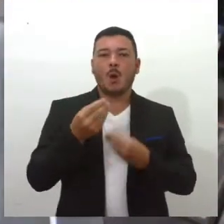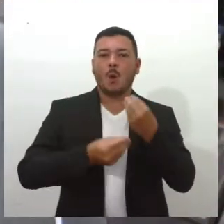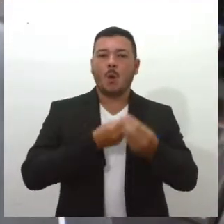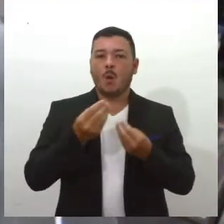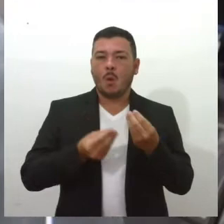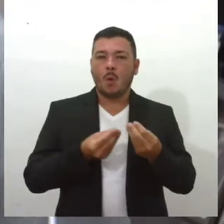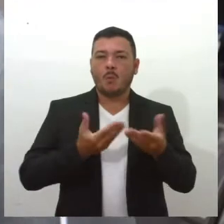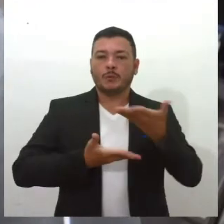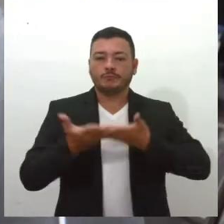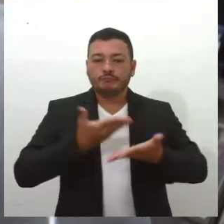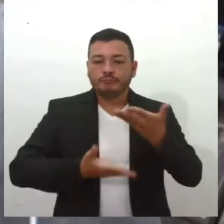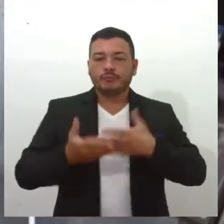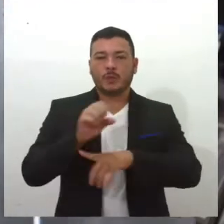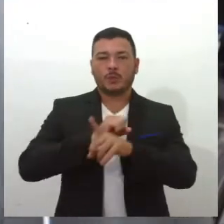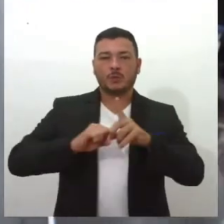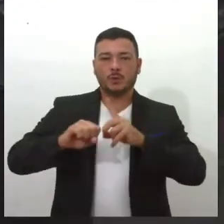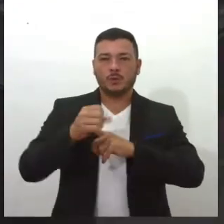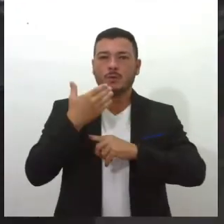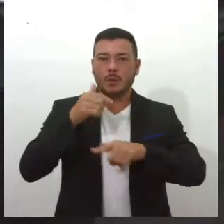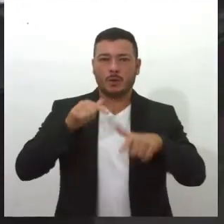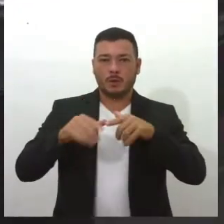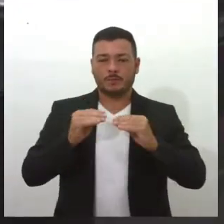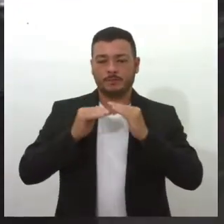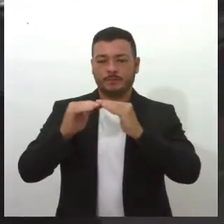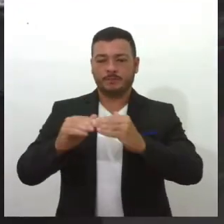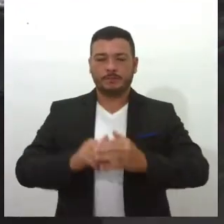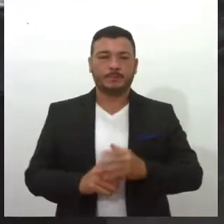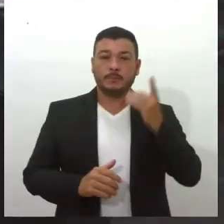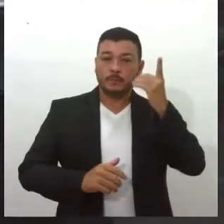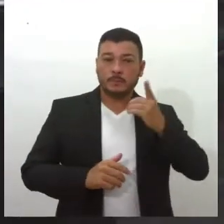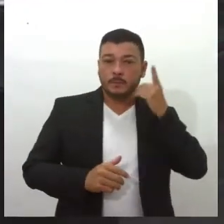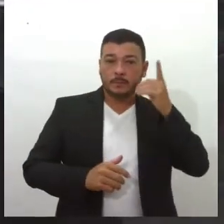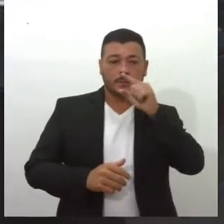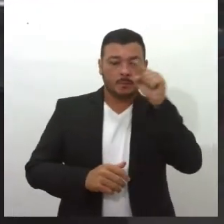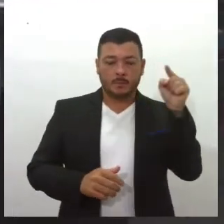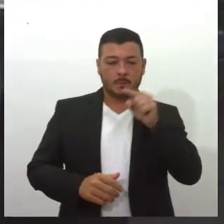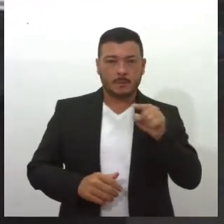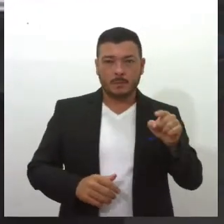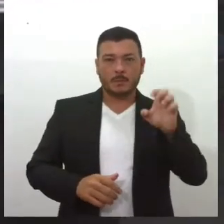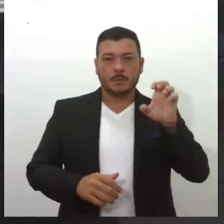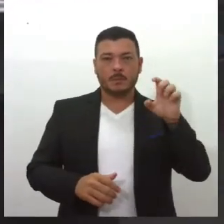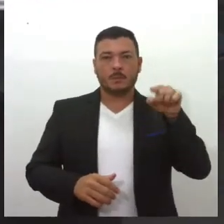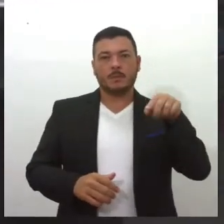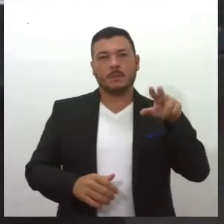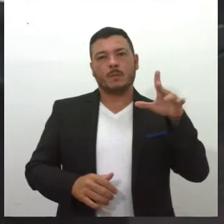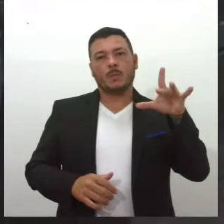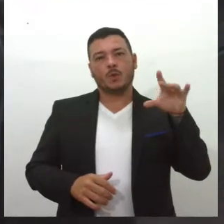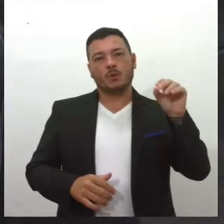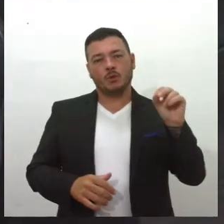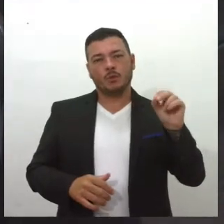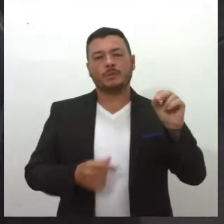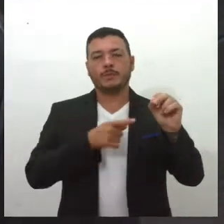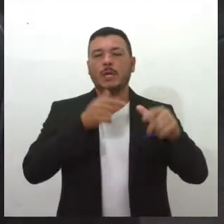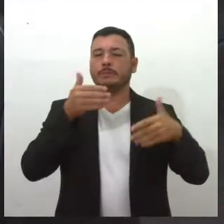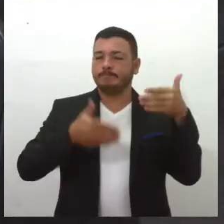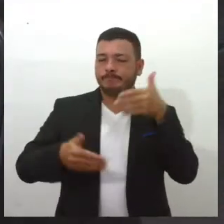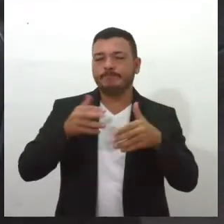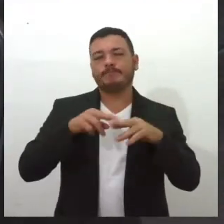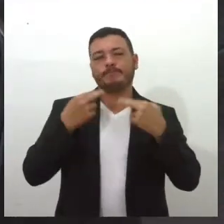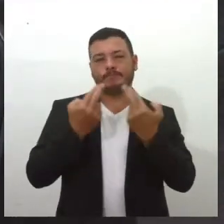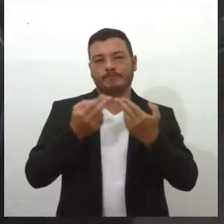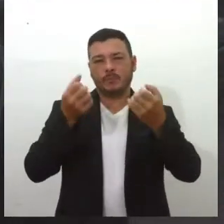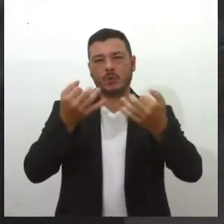tratar a sociedade e oferecer os melhores serviços. O deputado estadual Zezinho Sobral, do POD, também participou da reunião e falou